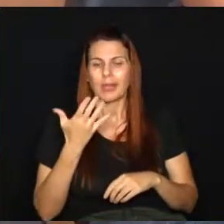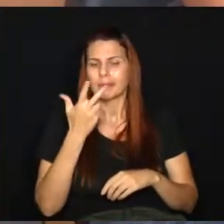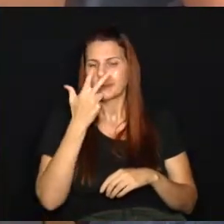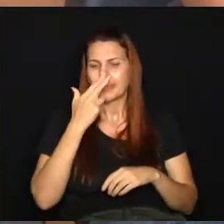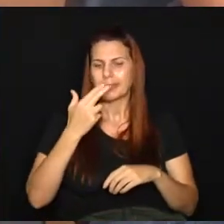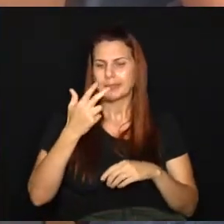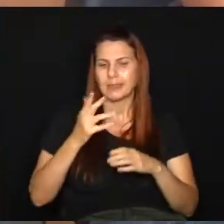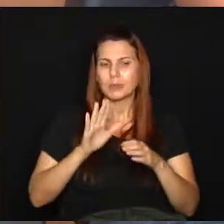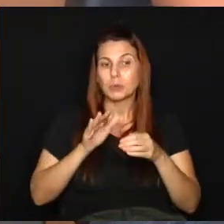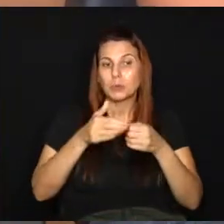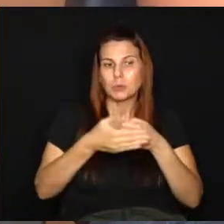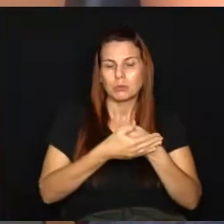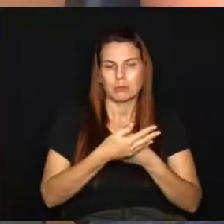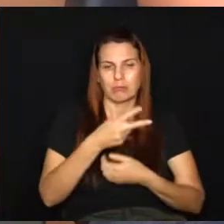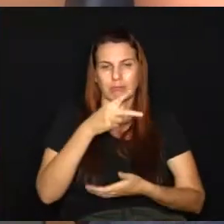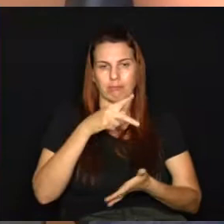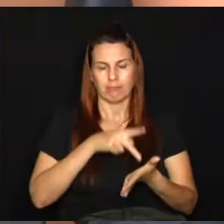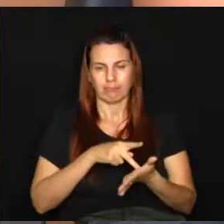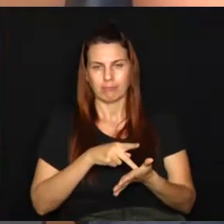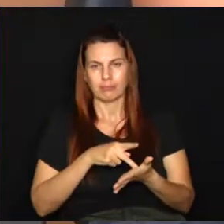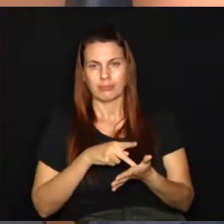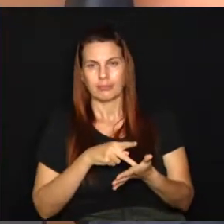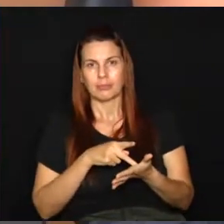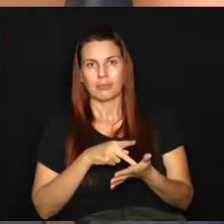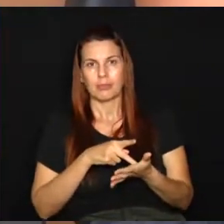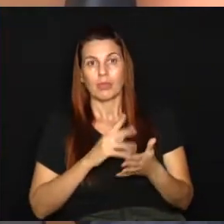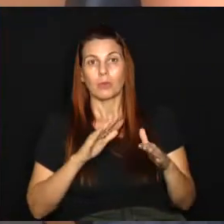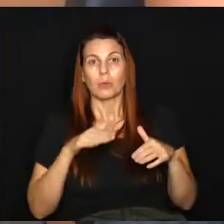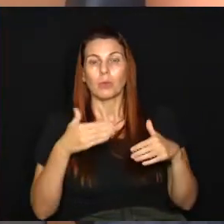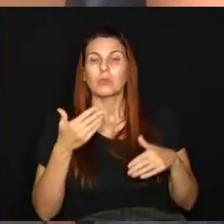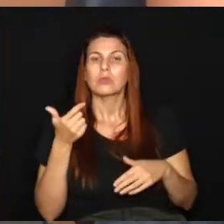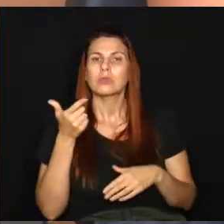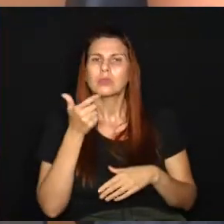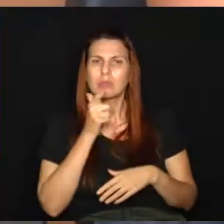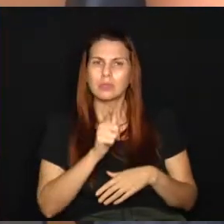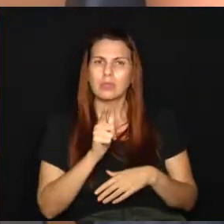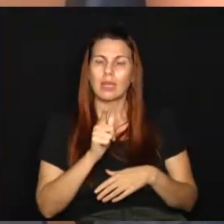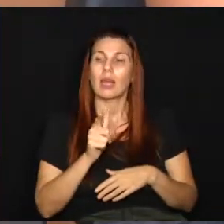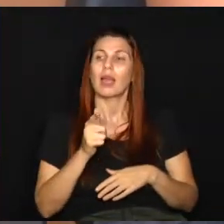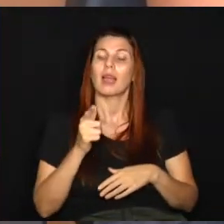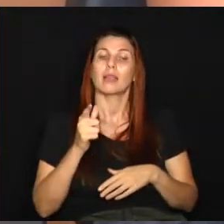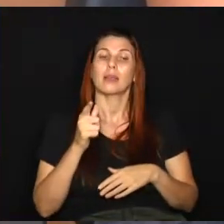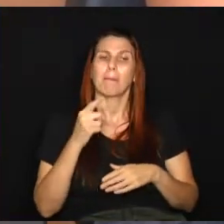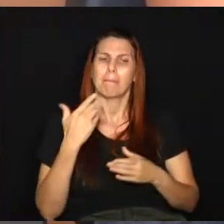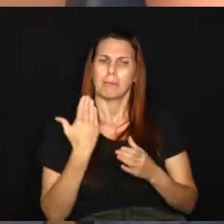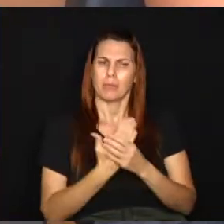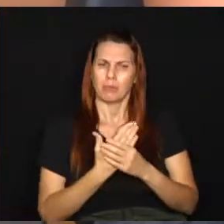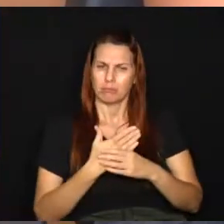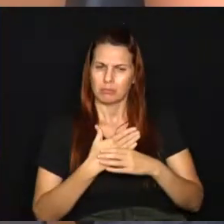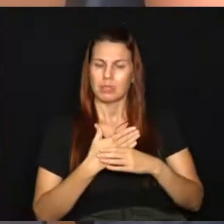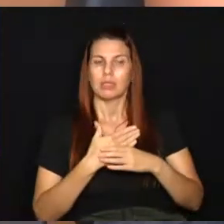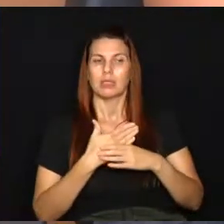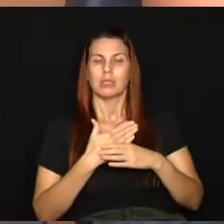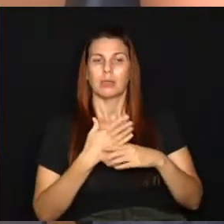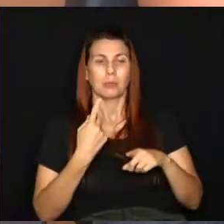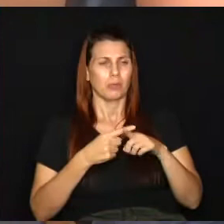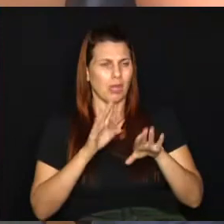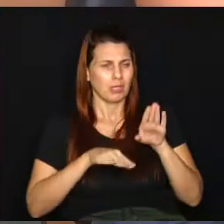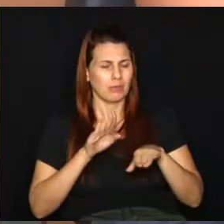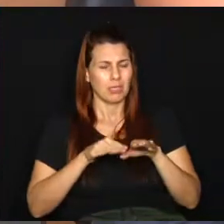verdadeira e quando a gente consegue levar o processo administrativo para frente, porque na maior parte das vezes eles